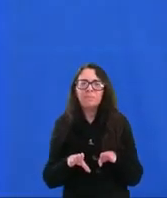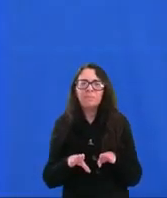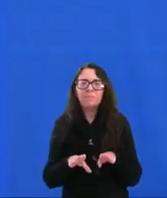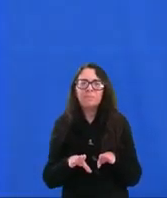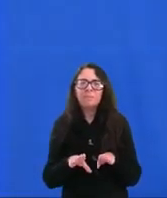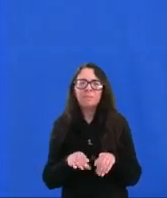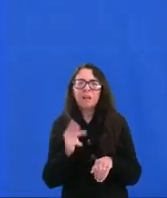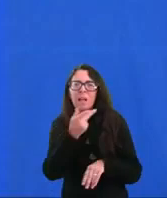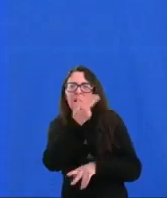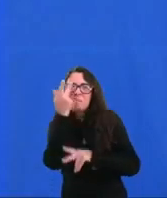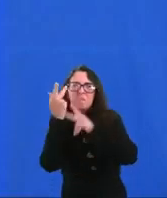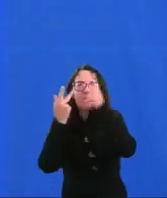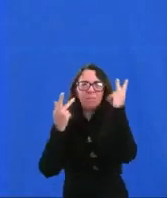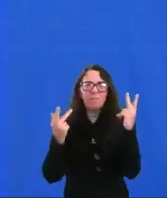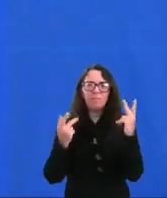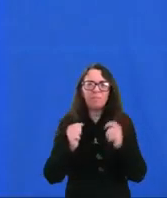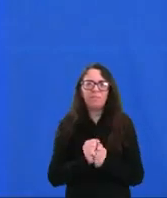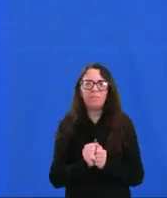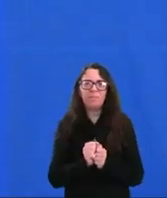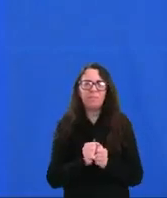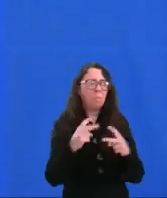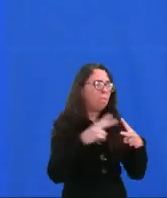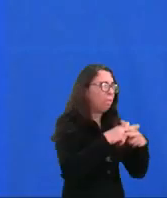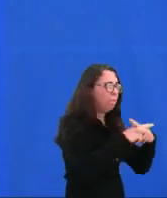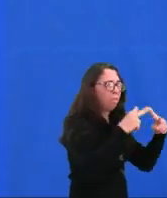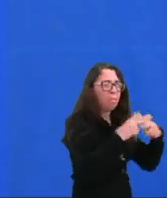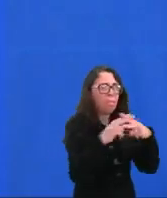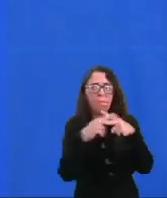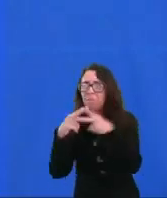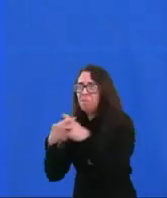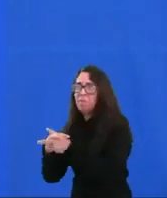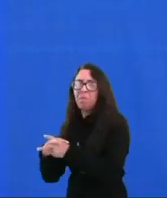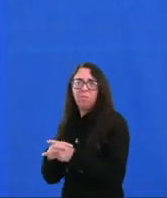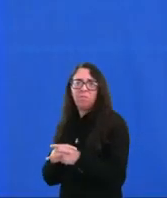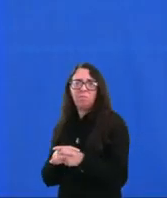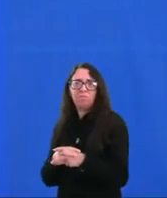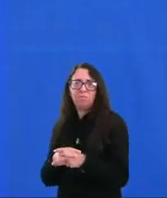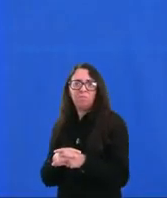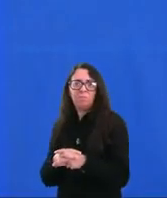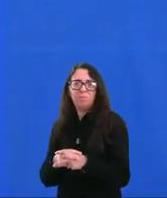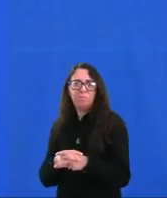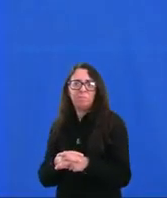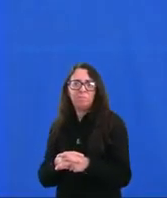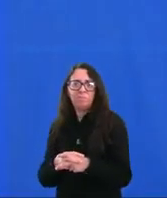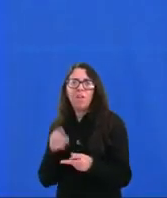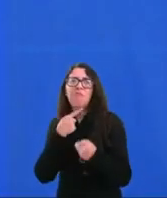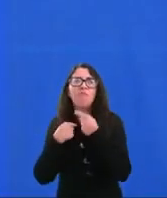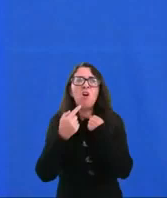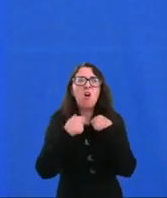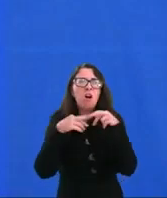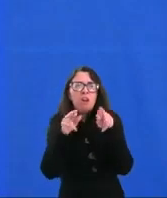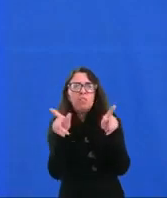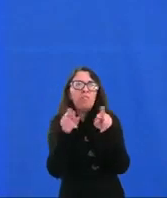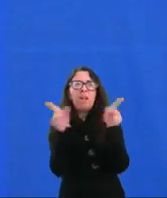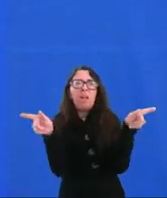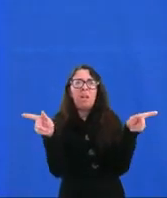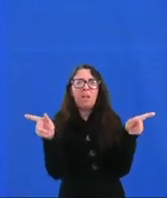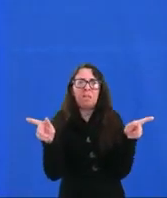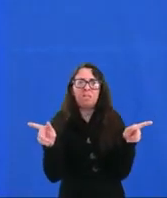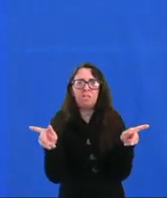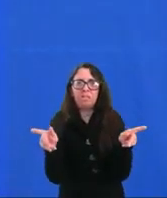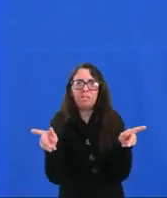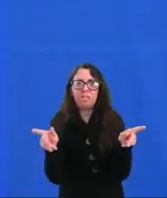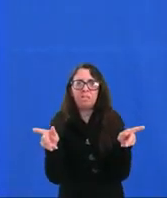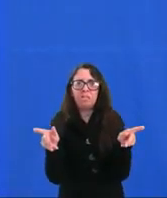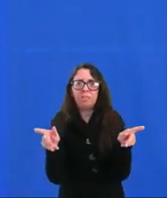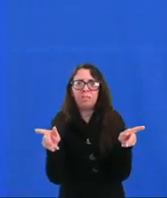quer absolutamente que nós venhamos ter divisões. Nós devemos ter o mesmo